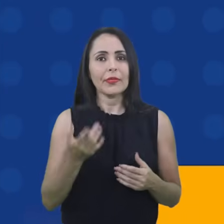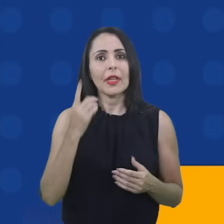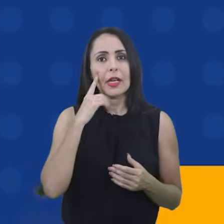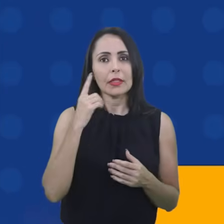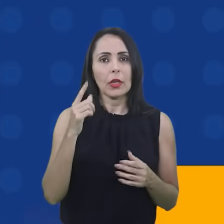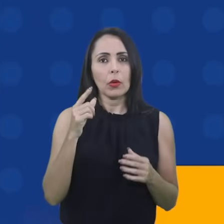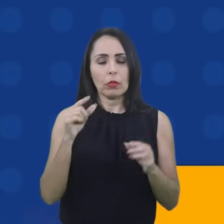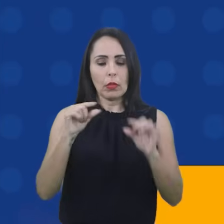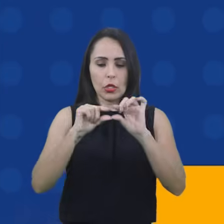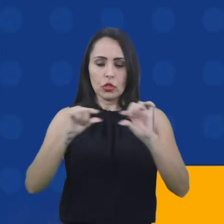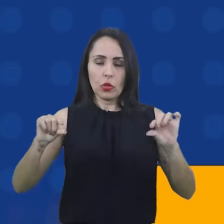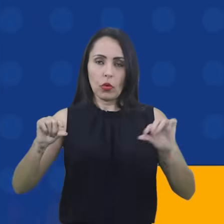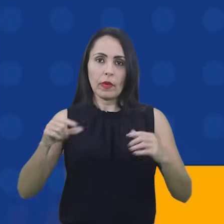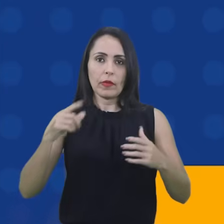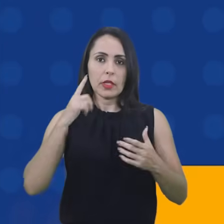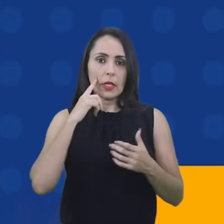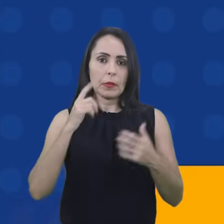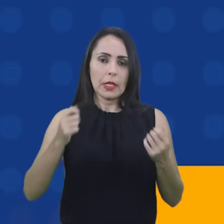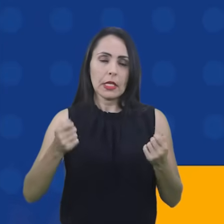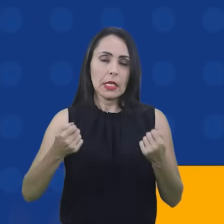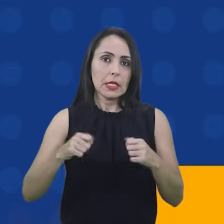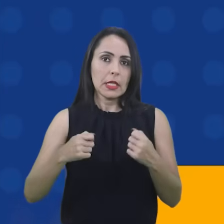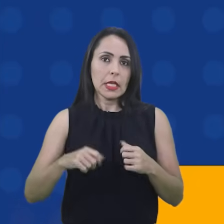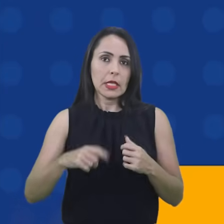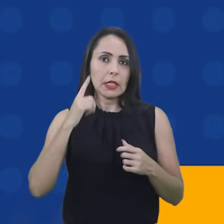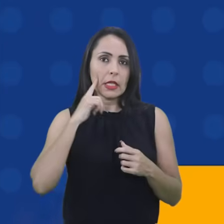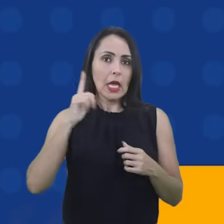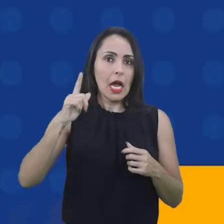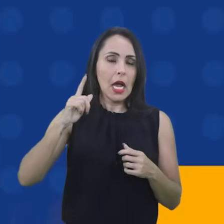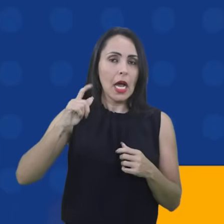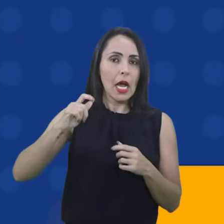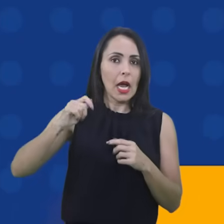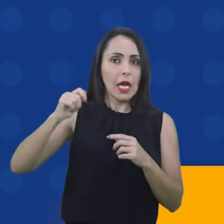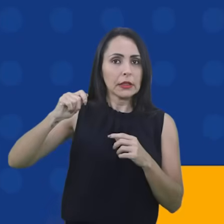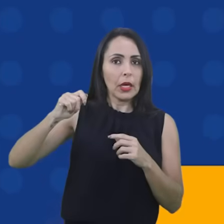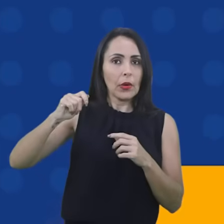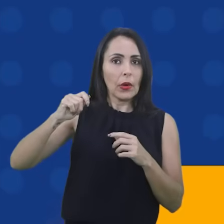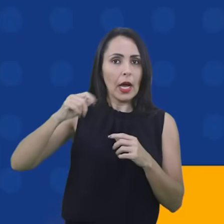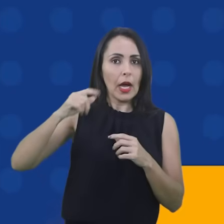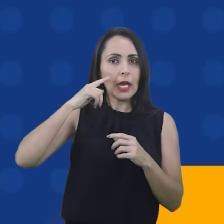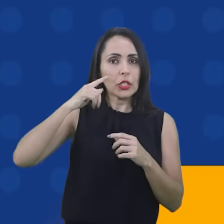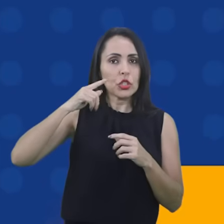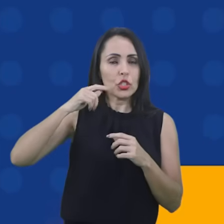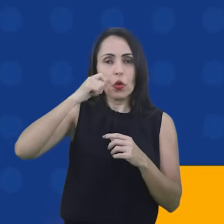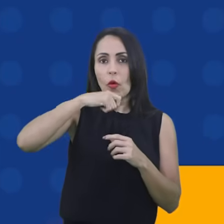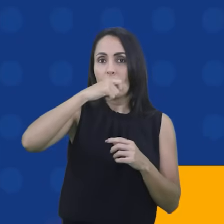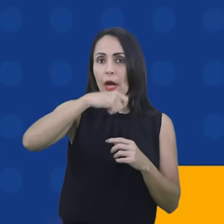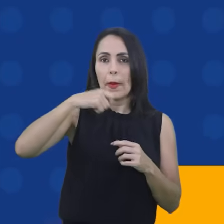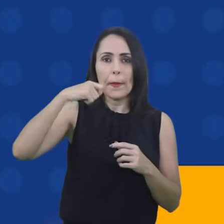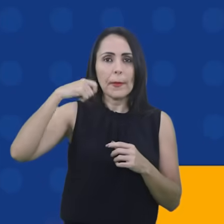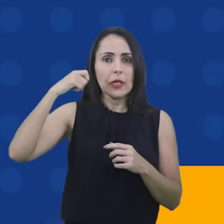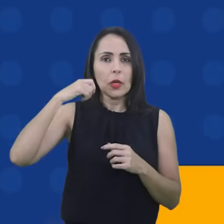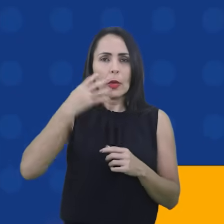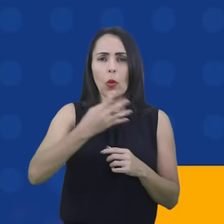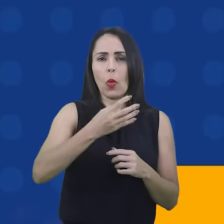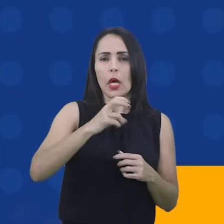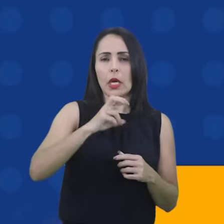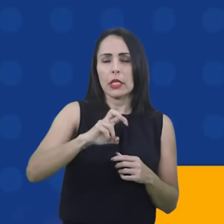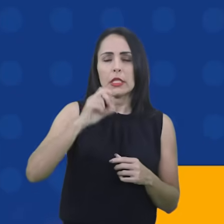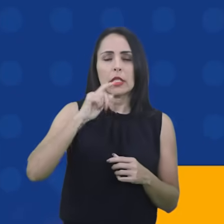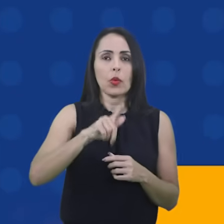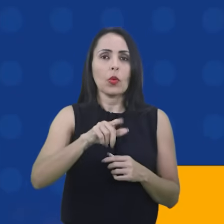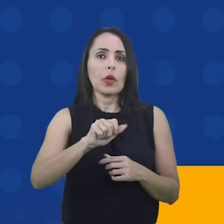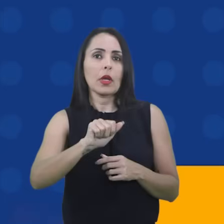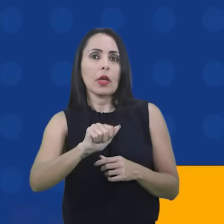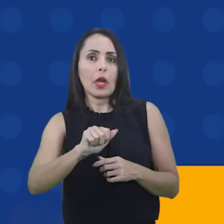da escova. Você tem que inclinar, né, as cerdas dessas escovas, né, num ângulo de cerca de 45 graus em relação à linha